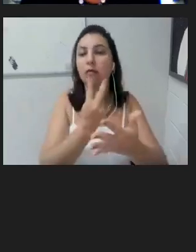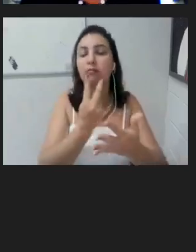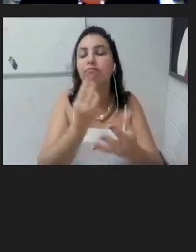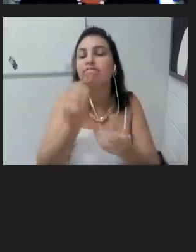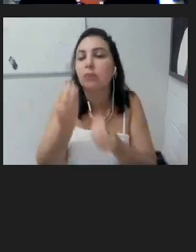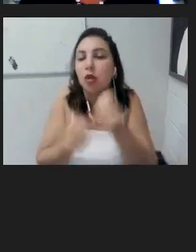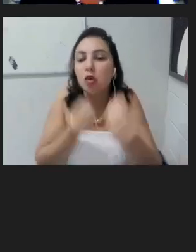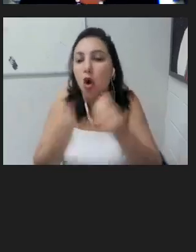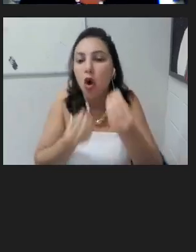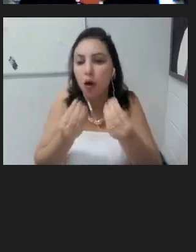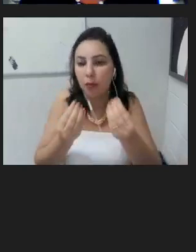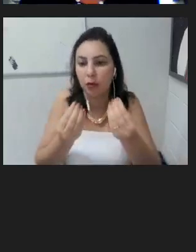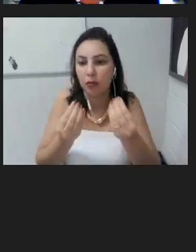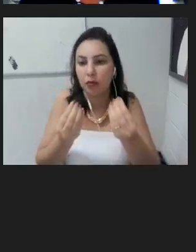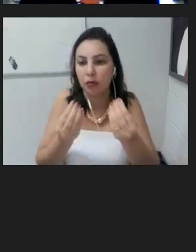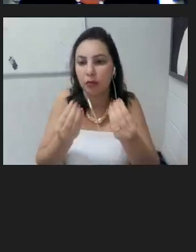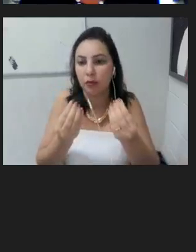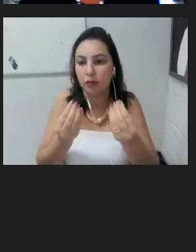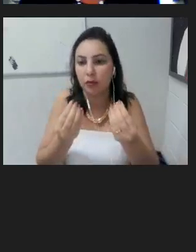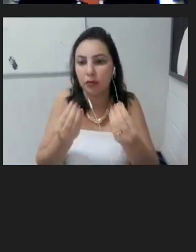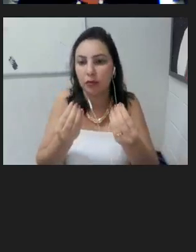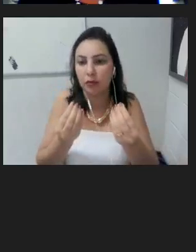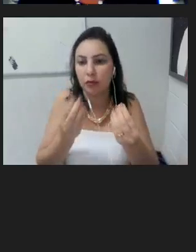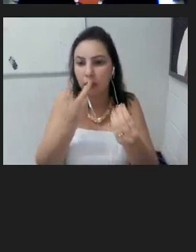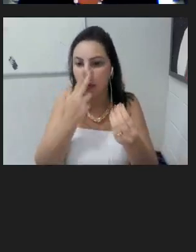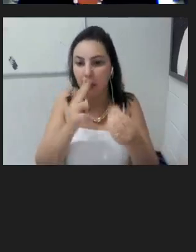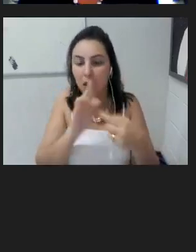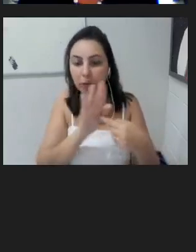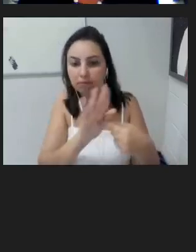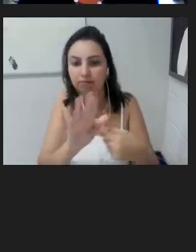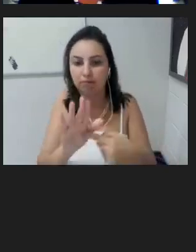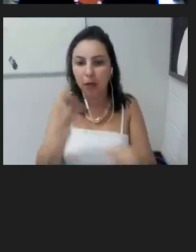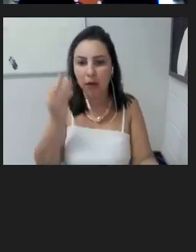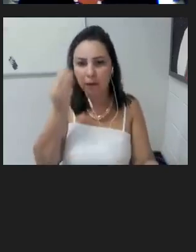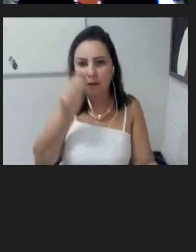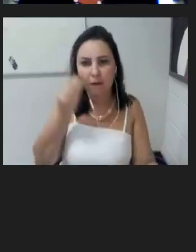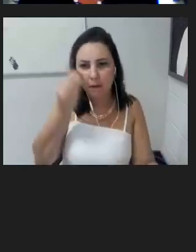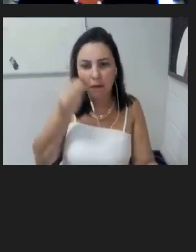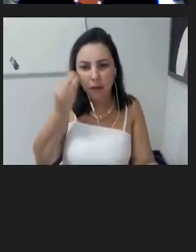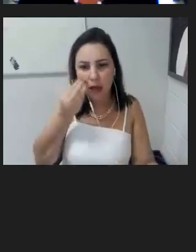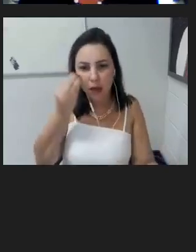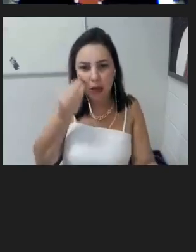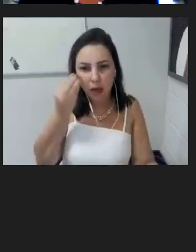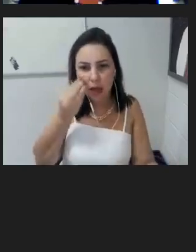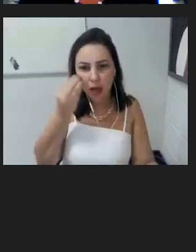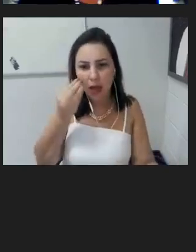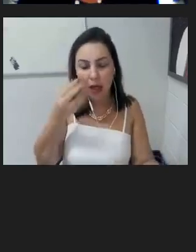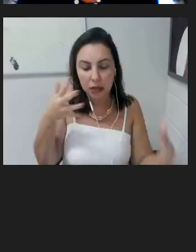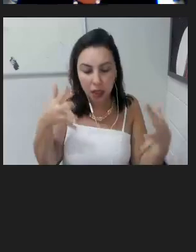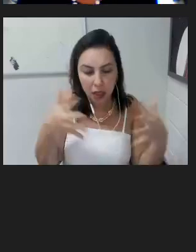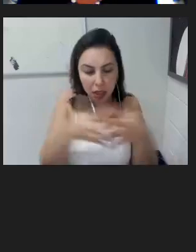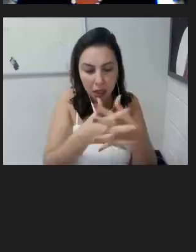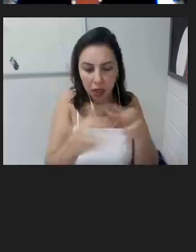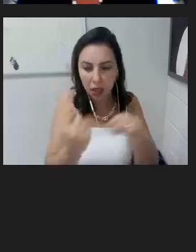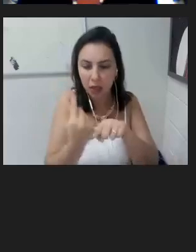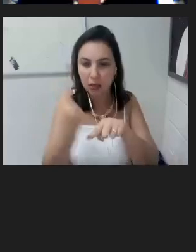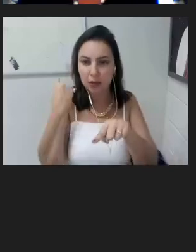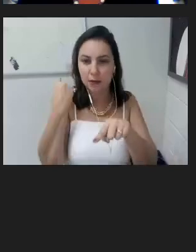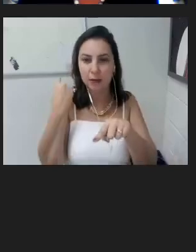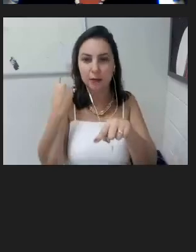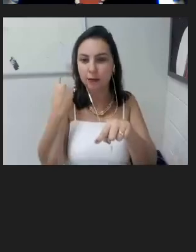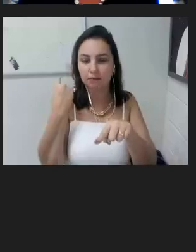passado que foram expostas. A vivência anterior de situações de crise que não